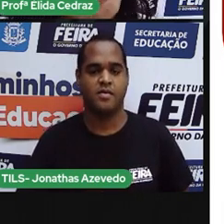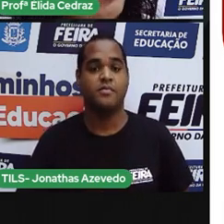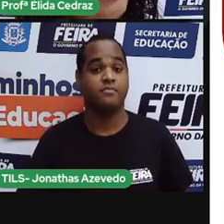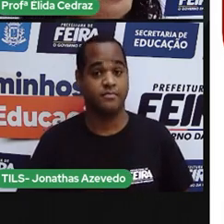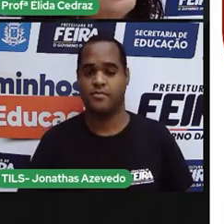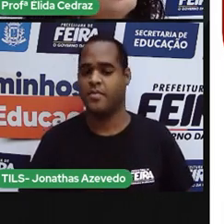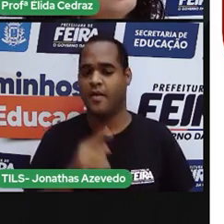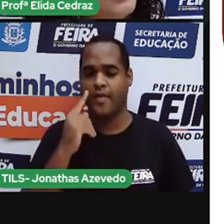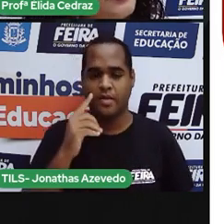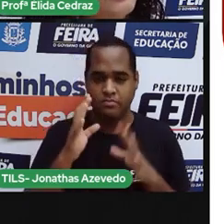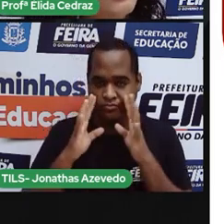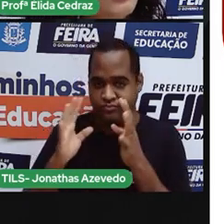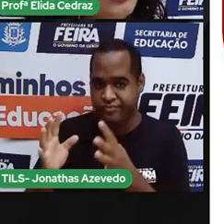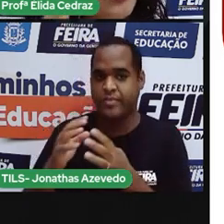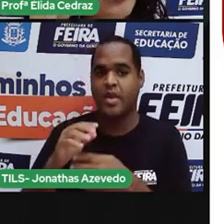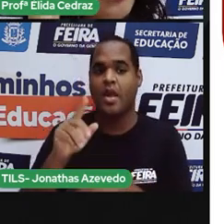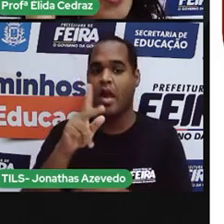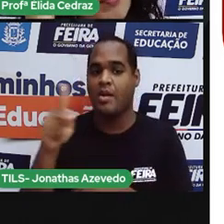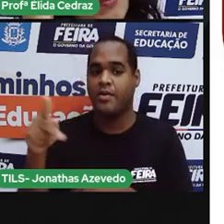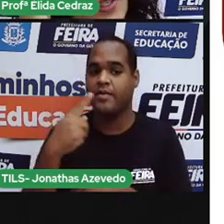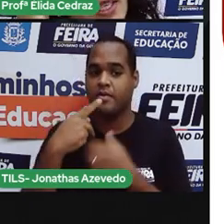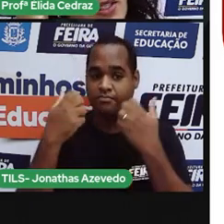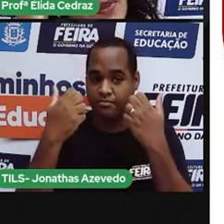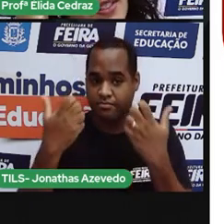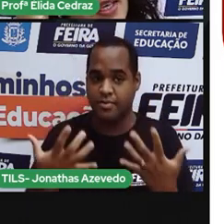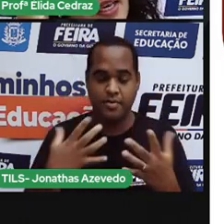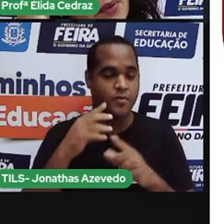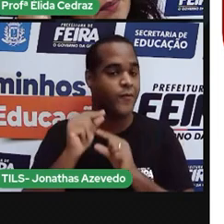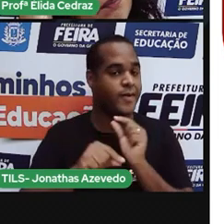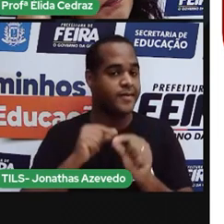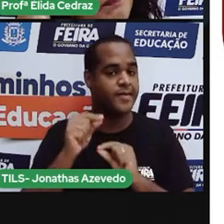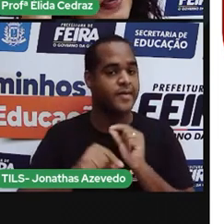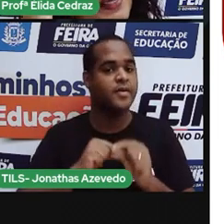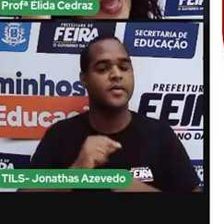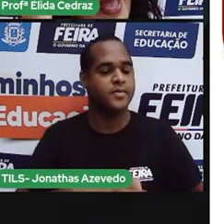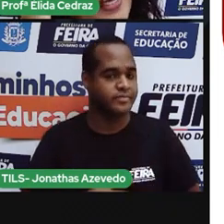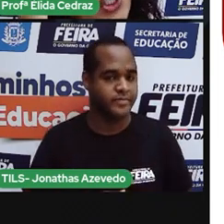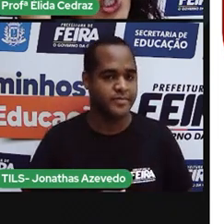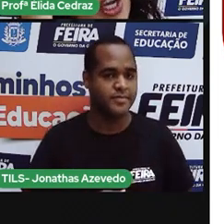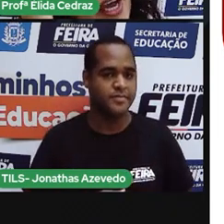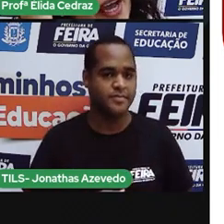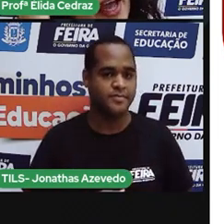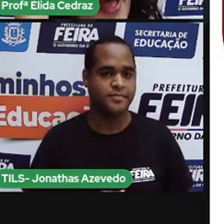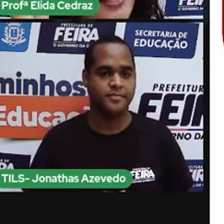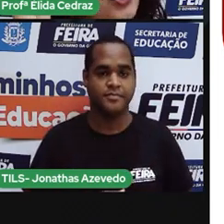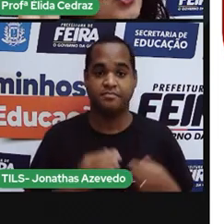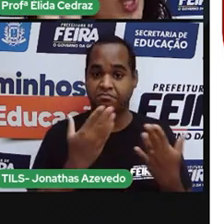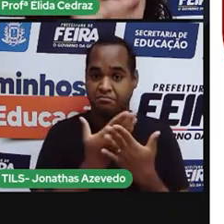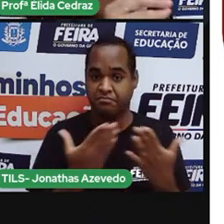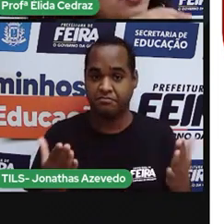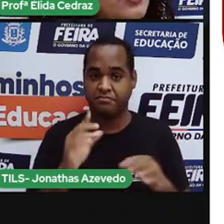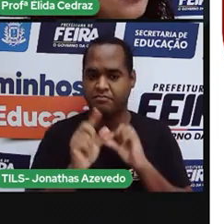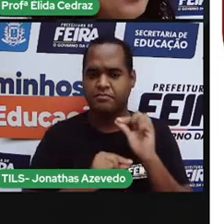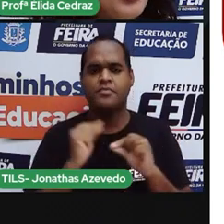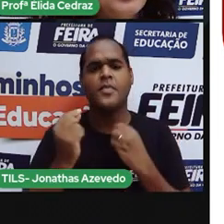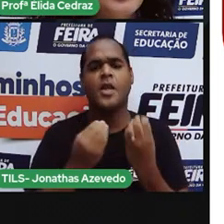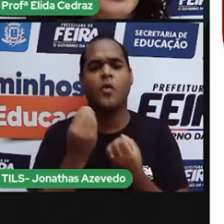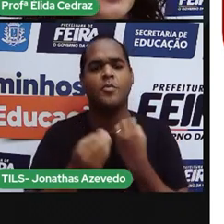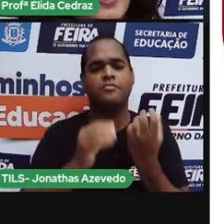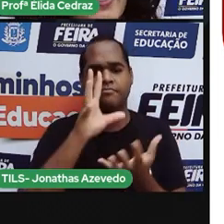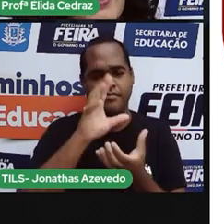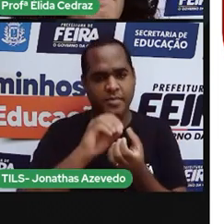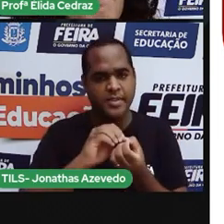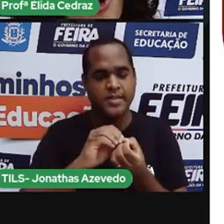ouviram a prof recitar, como vocês fizeram para achar a solução